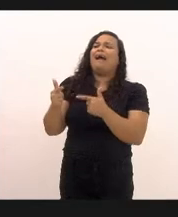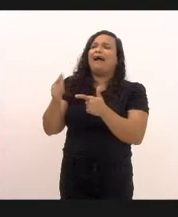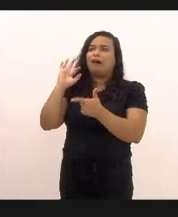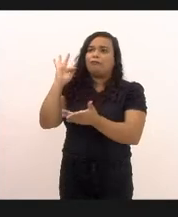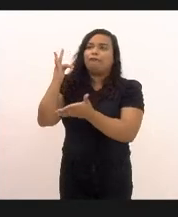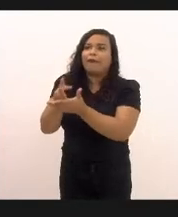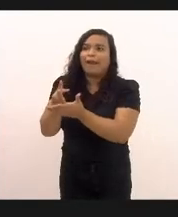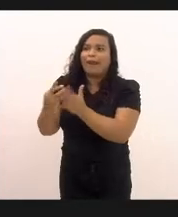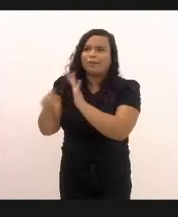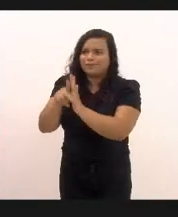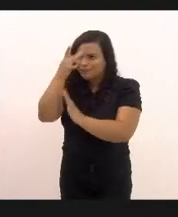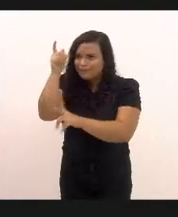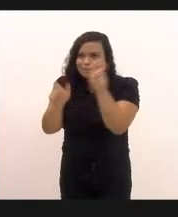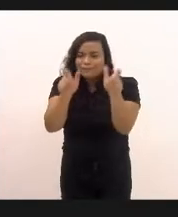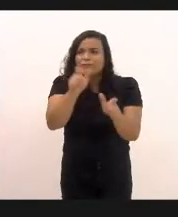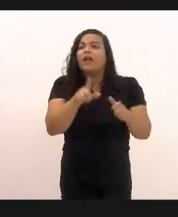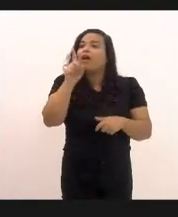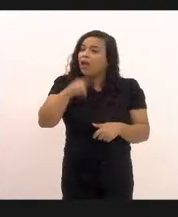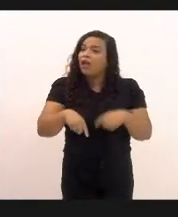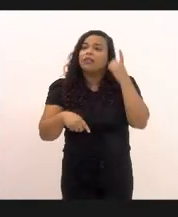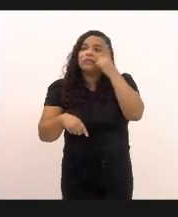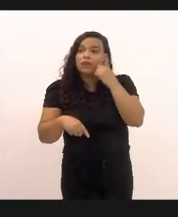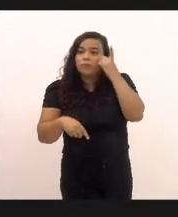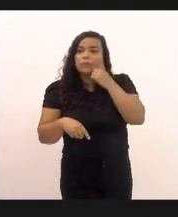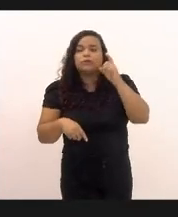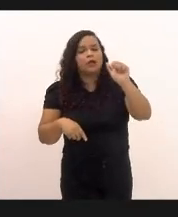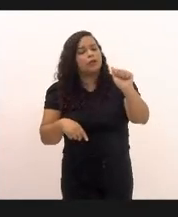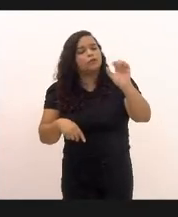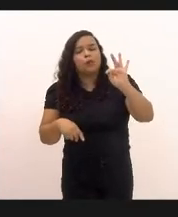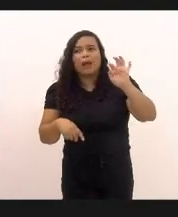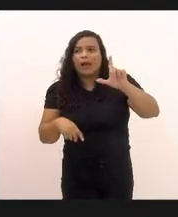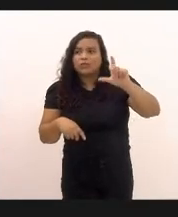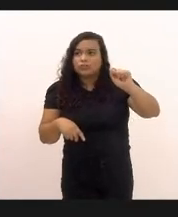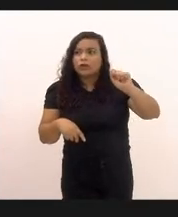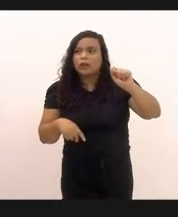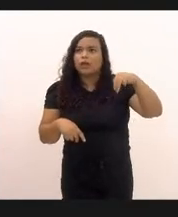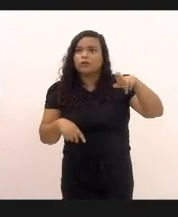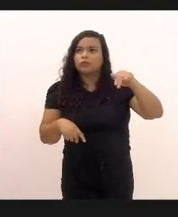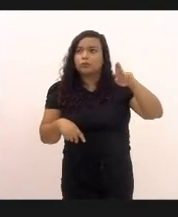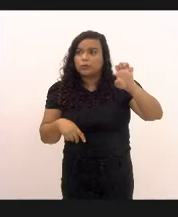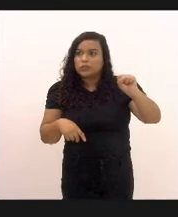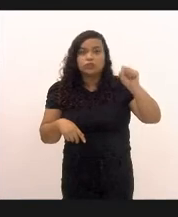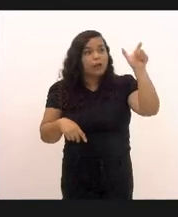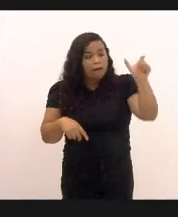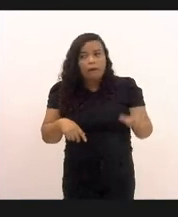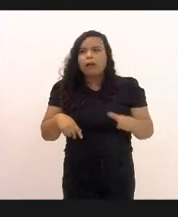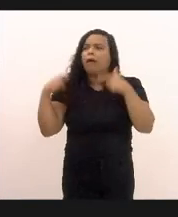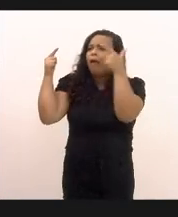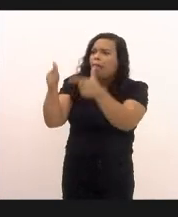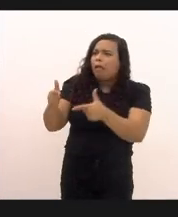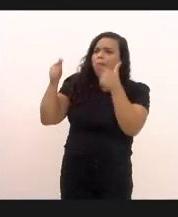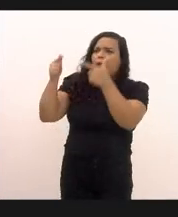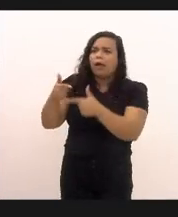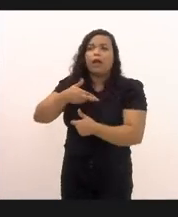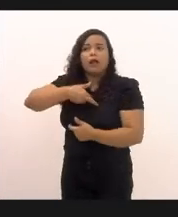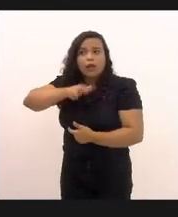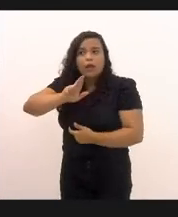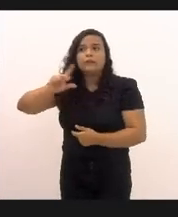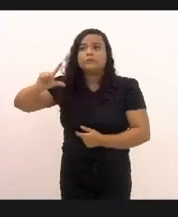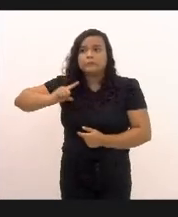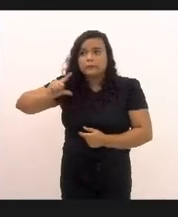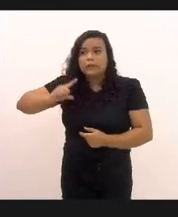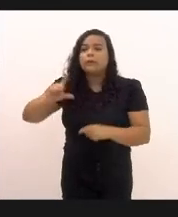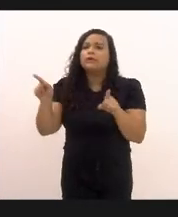Nunes, veio zombar de um credo, de uma denominação religiosa, e